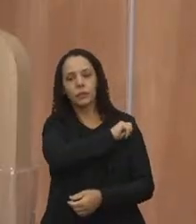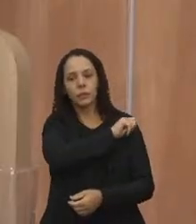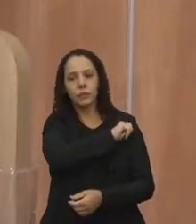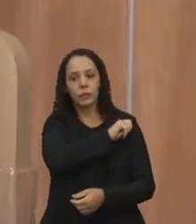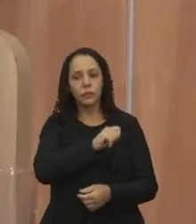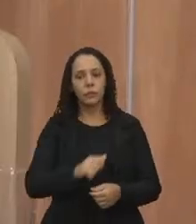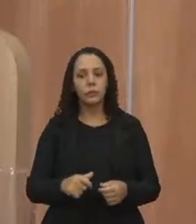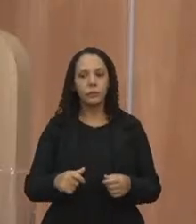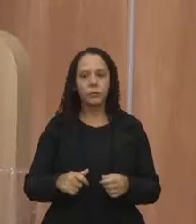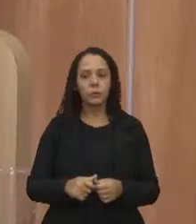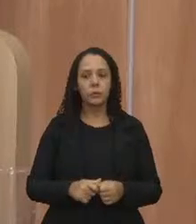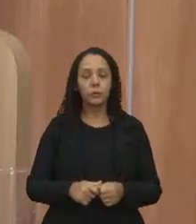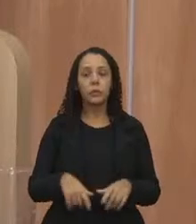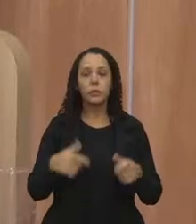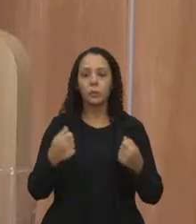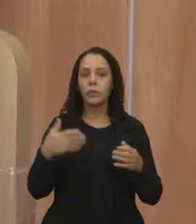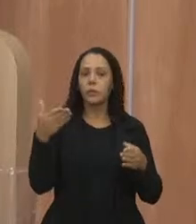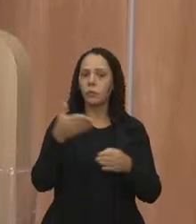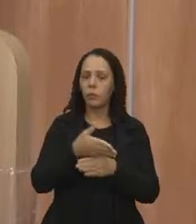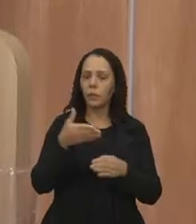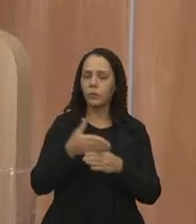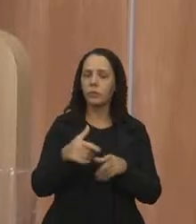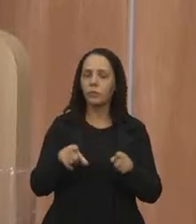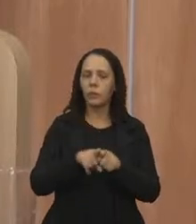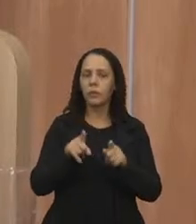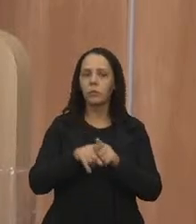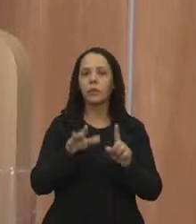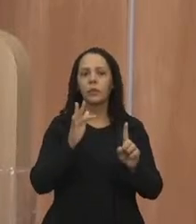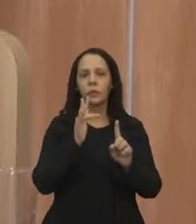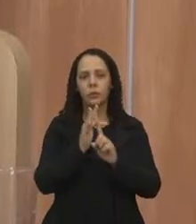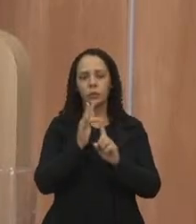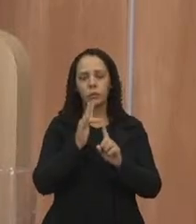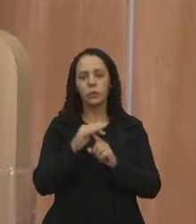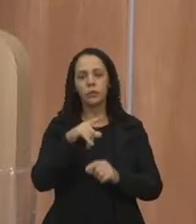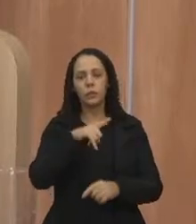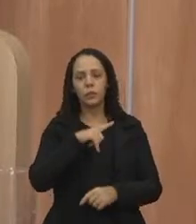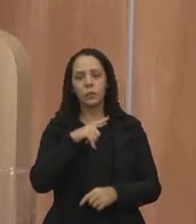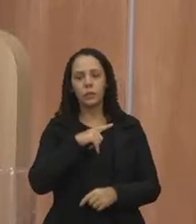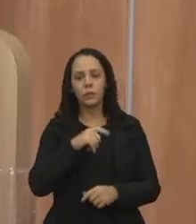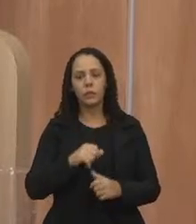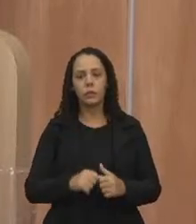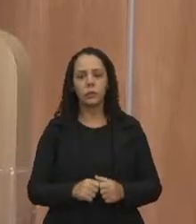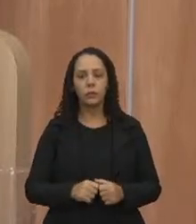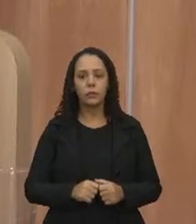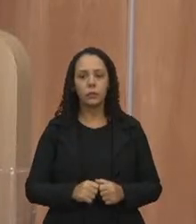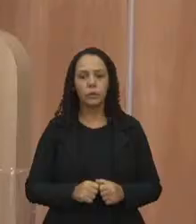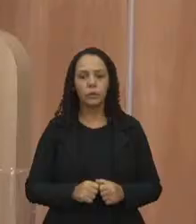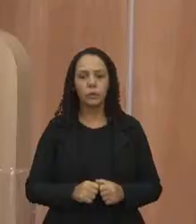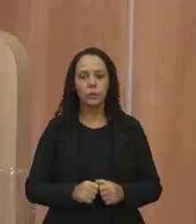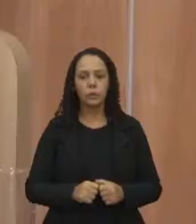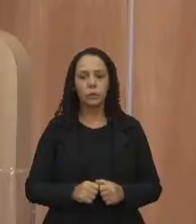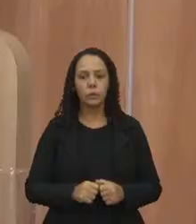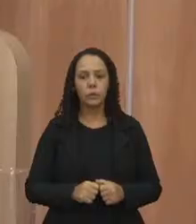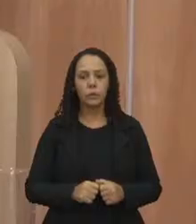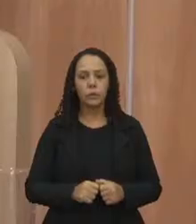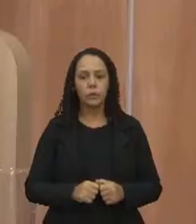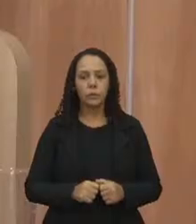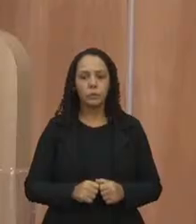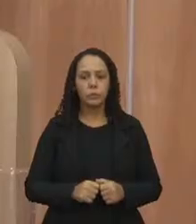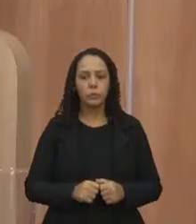que devem estar dentro do Instituto Federal e ter sua ascensão social planejada,